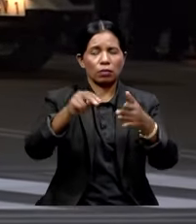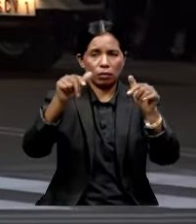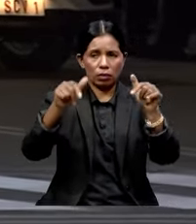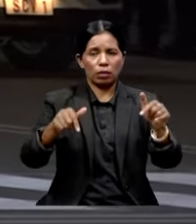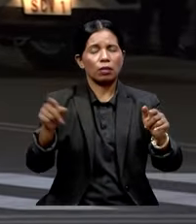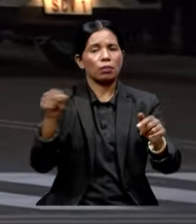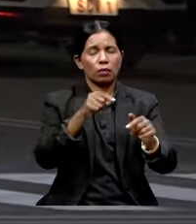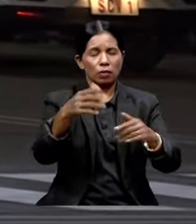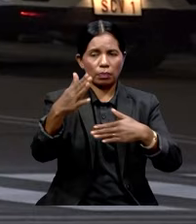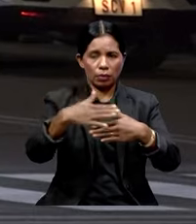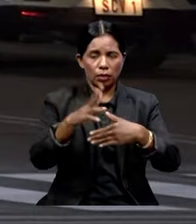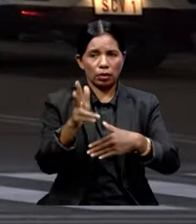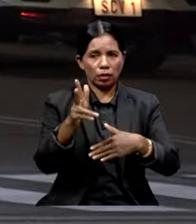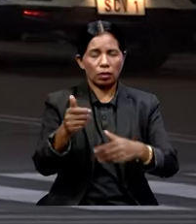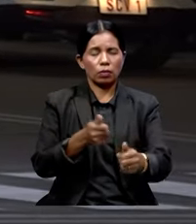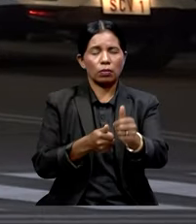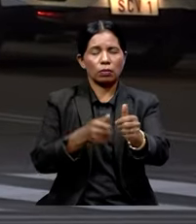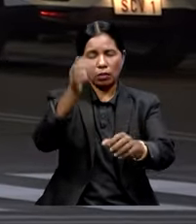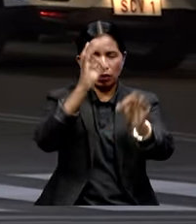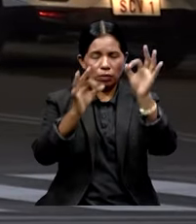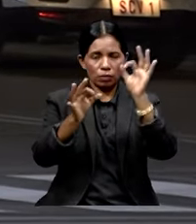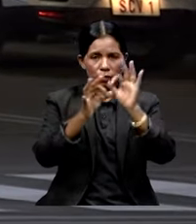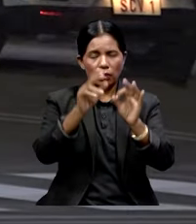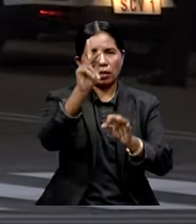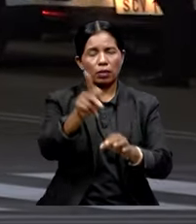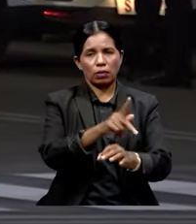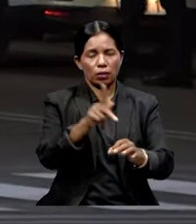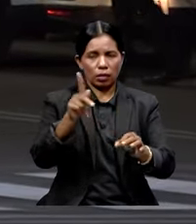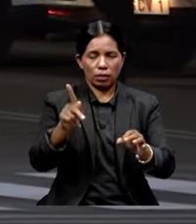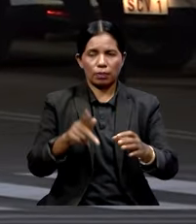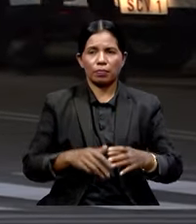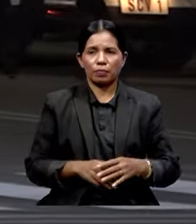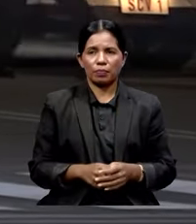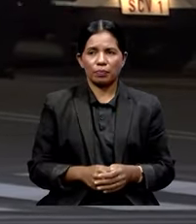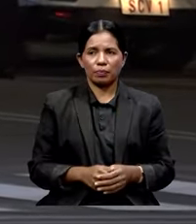Por cento besictolo nulo mactuir fiar católica romana. Equipa cobertura, GMN.